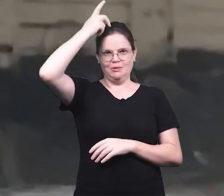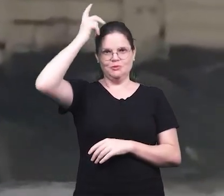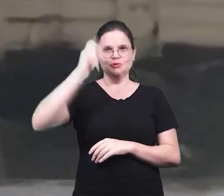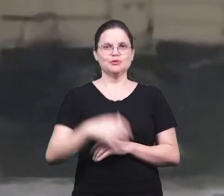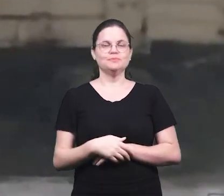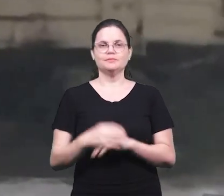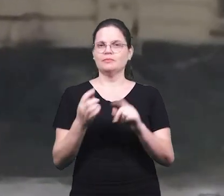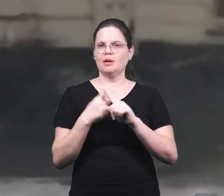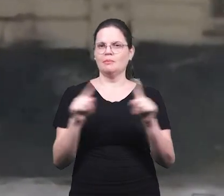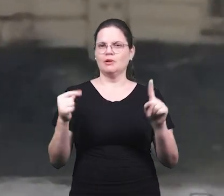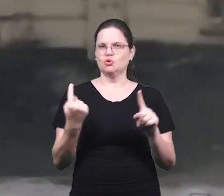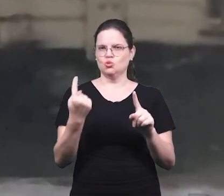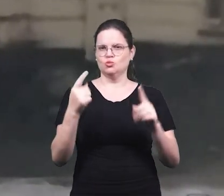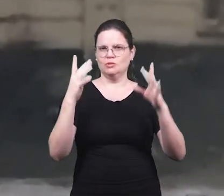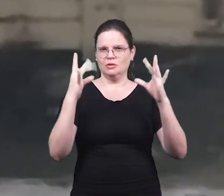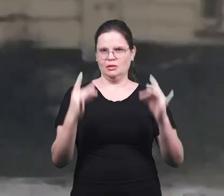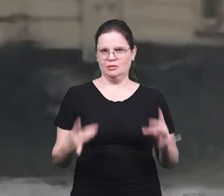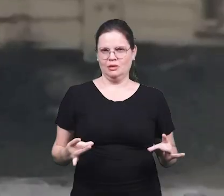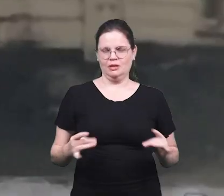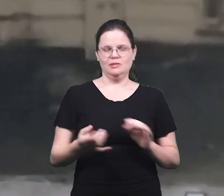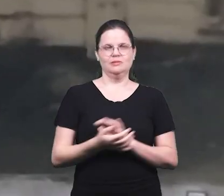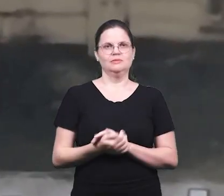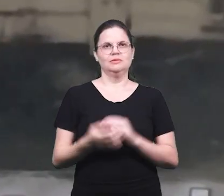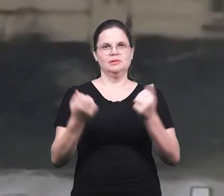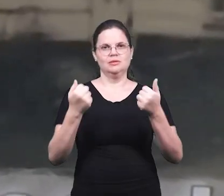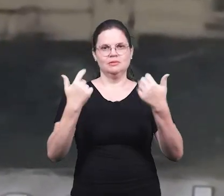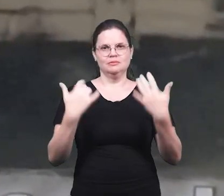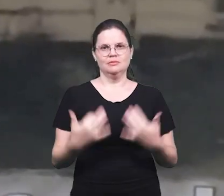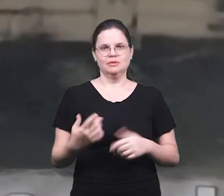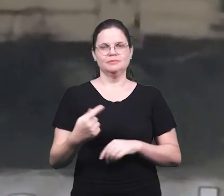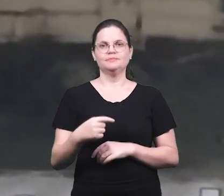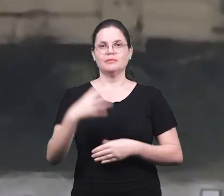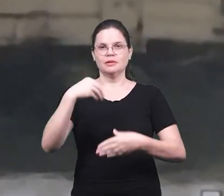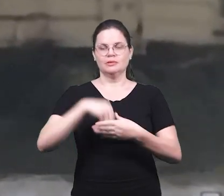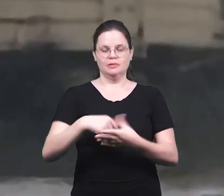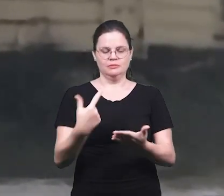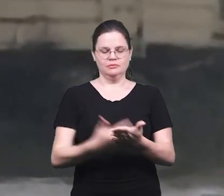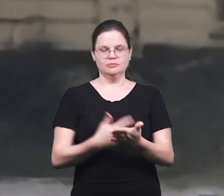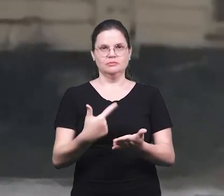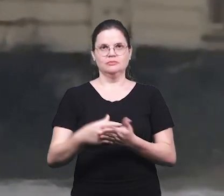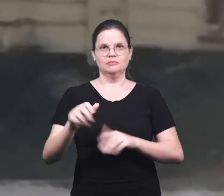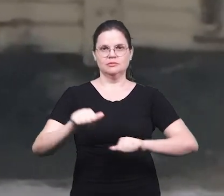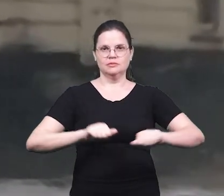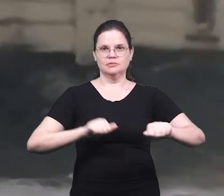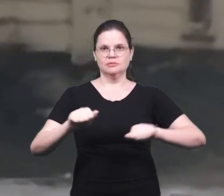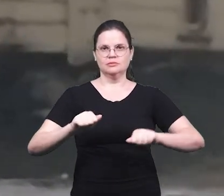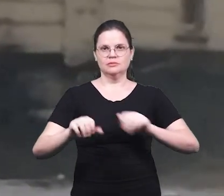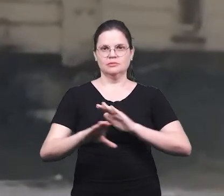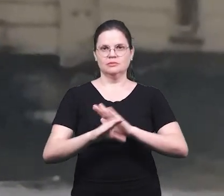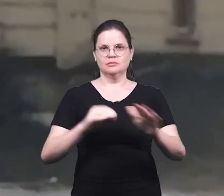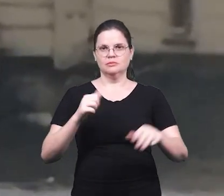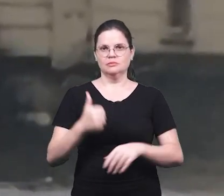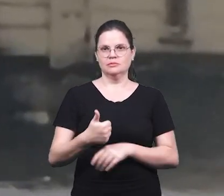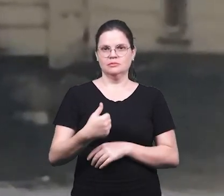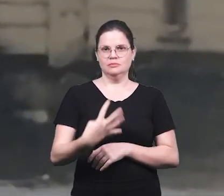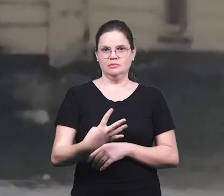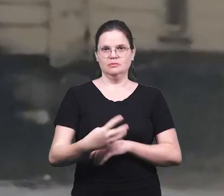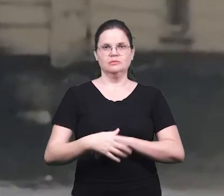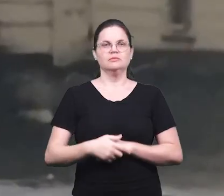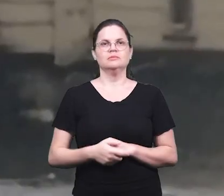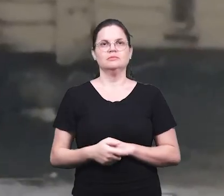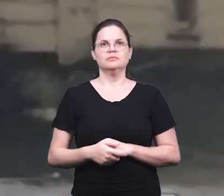uma observação. Lá em Atos 14, na ordem do